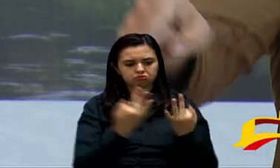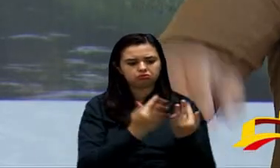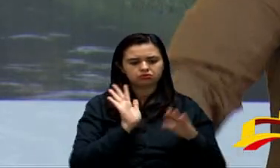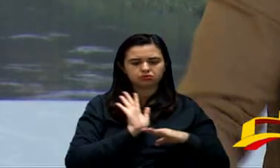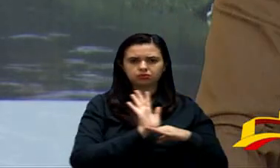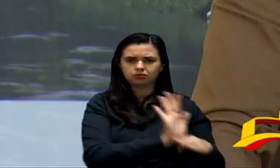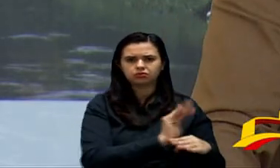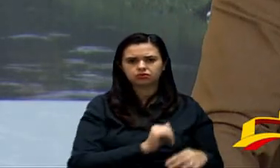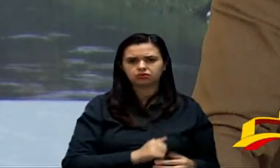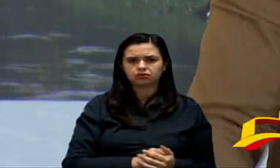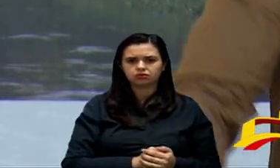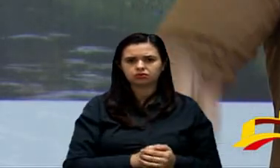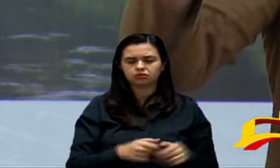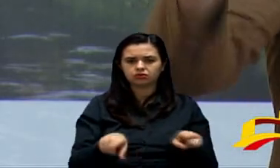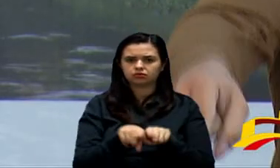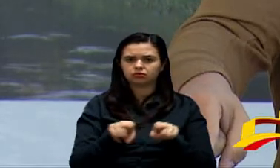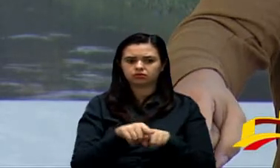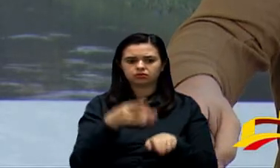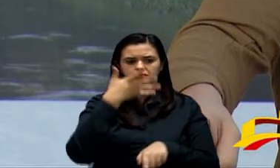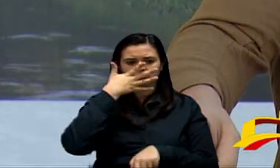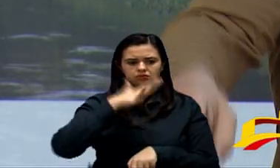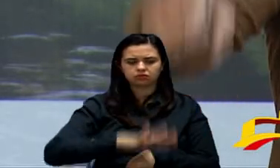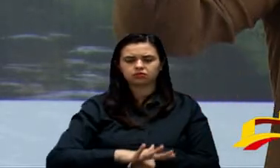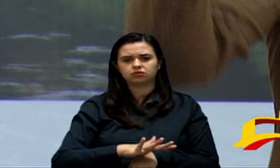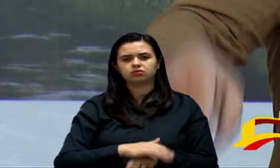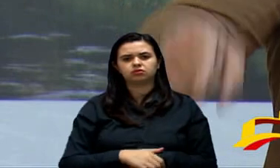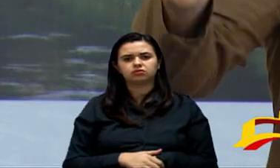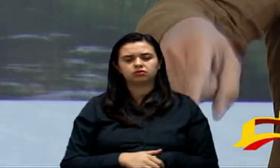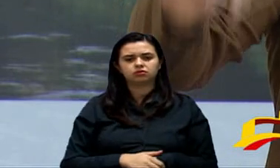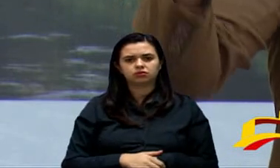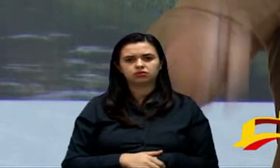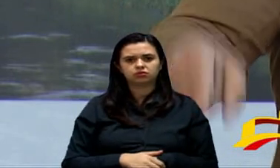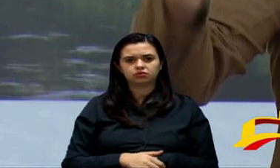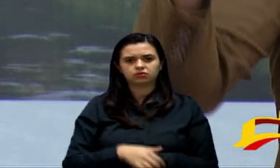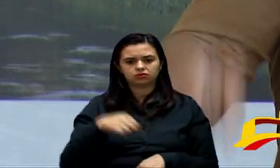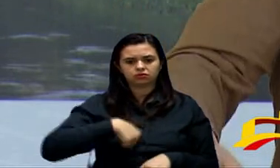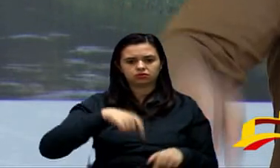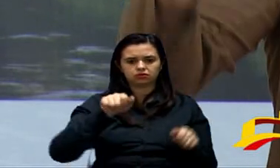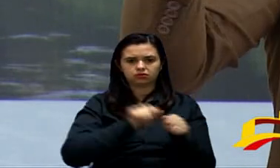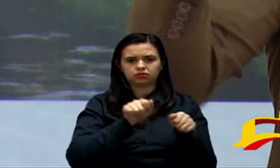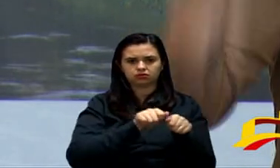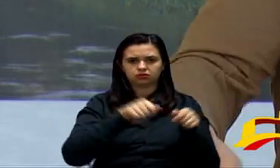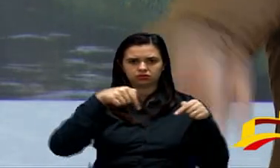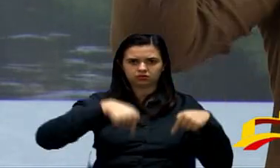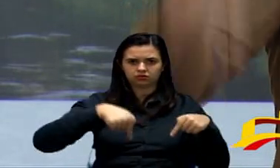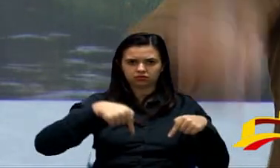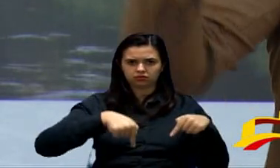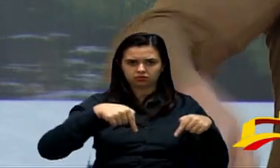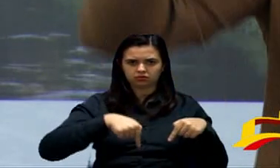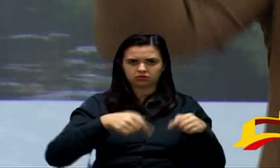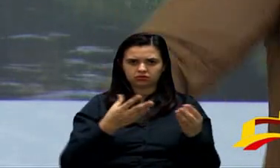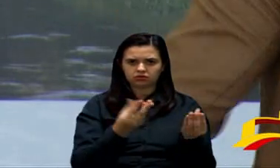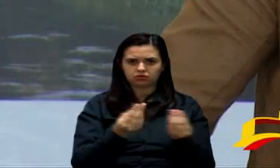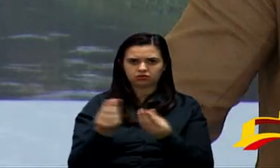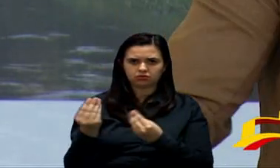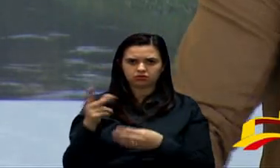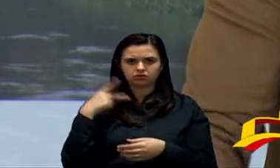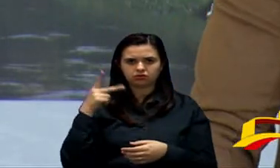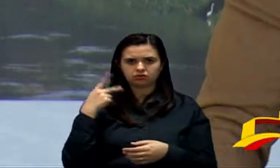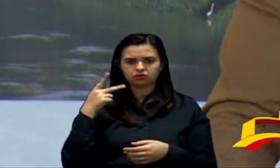da inocência das nossas crianças. E o que eu faço aqui, a maioria dos políticos meia boca que nós temos no Brasil não tem coragem de